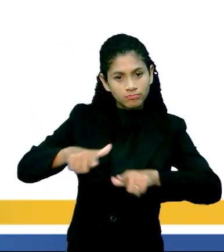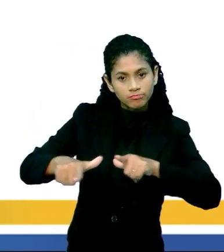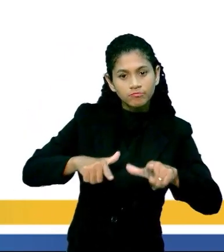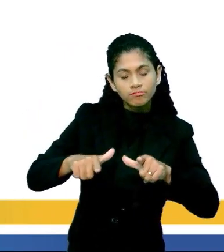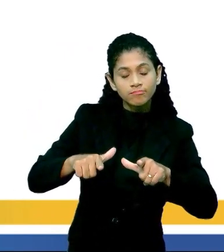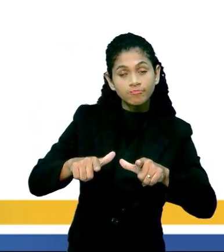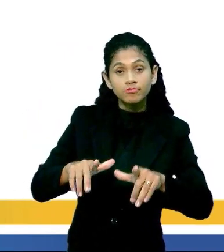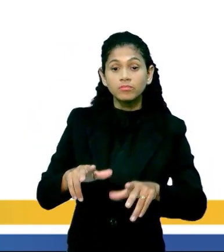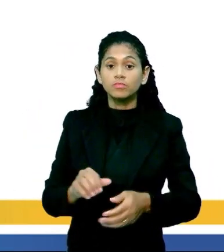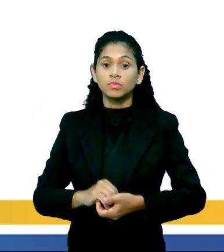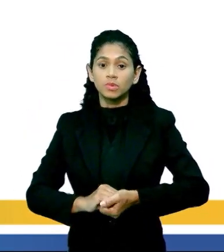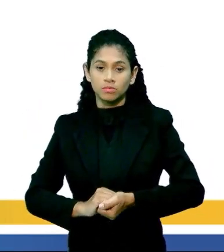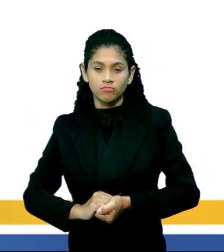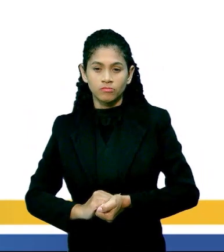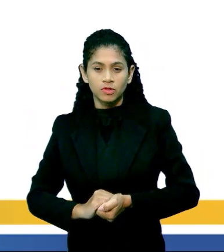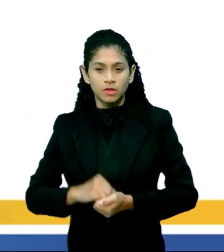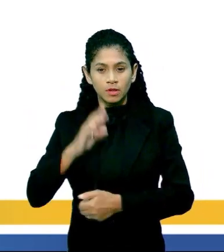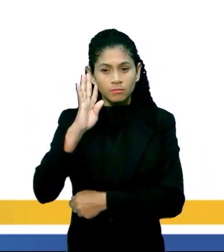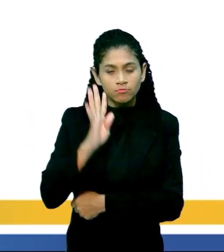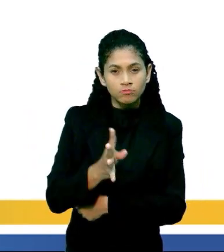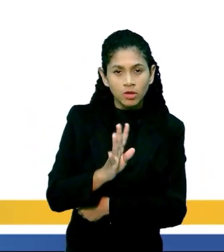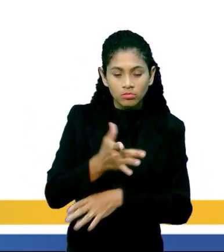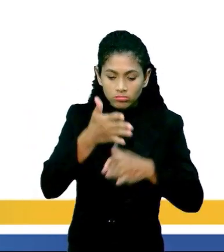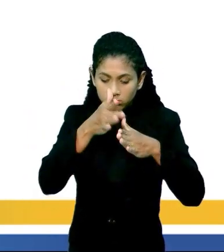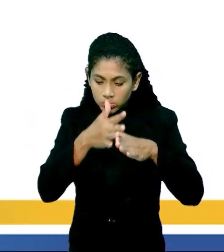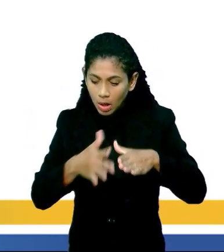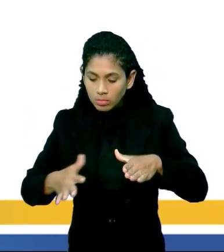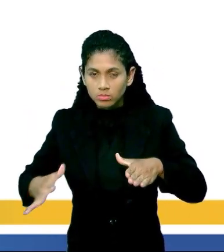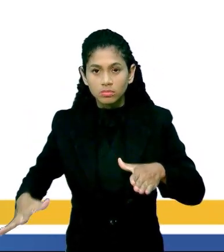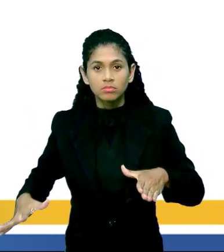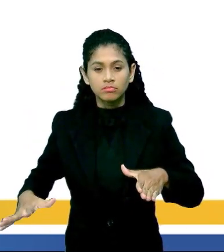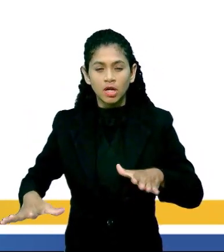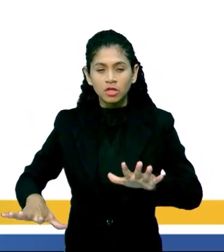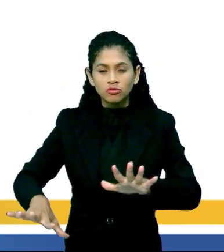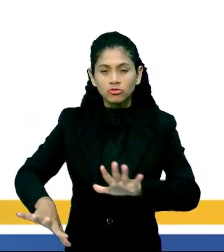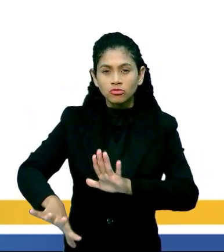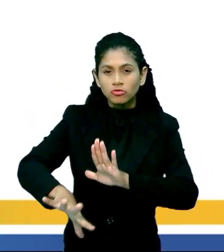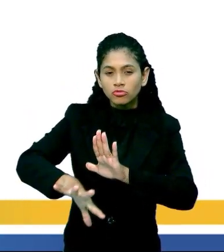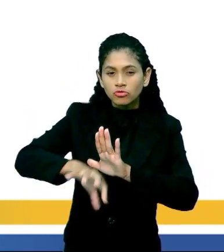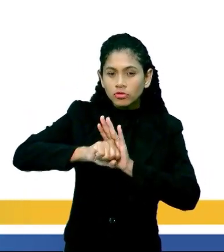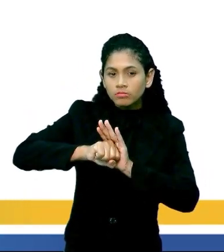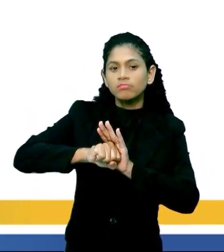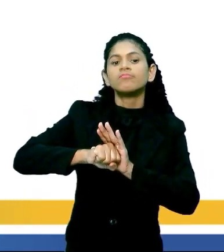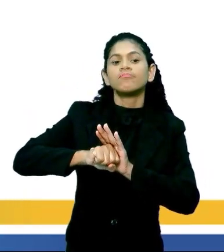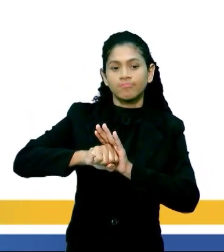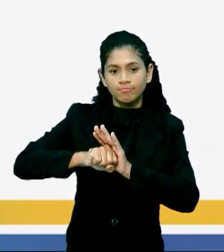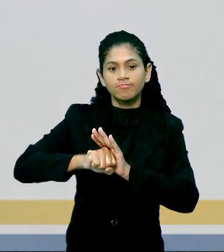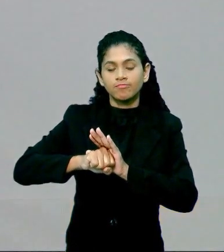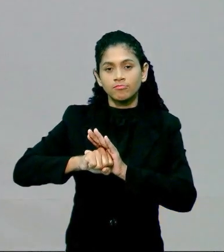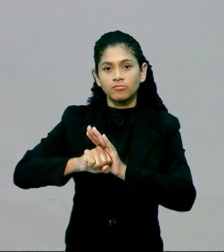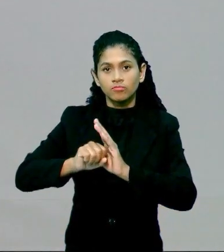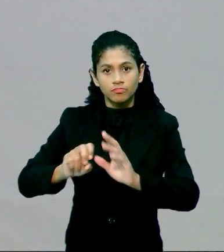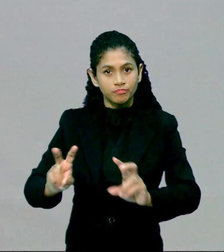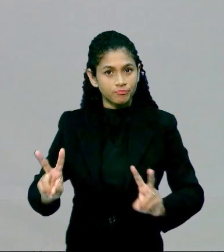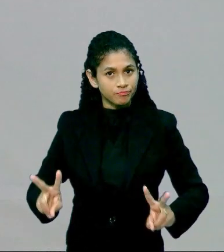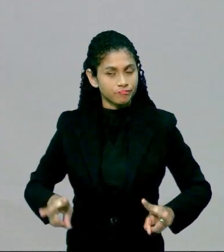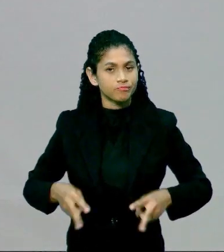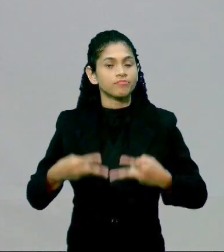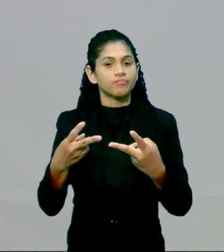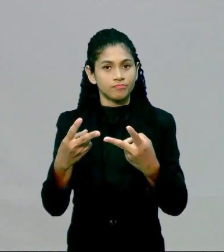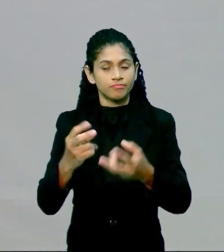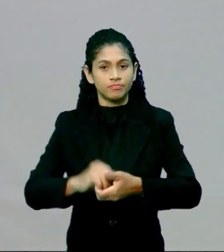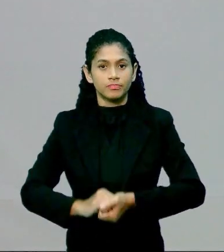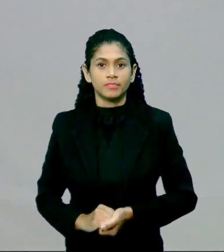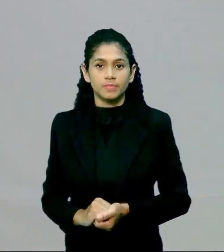Então, aí a gente tem uma crítica acerca, na verdade, é uma opinião acerca da literatura de cordel, inclusive